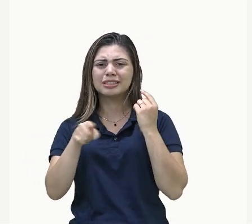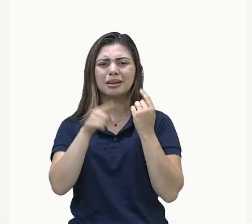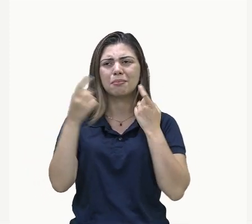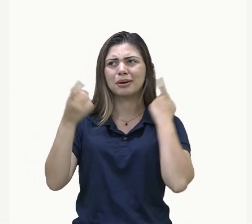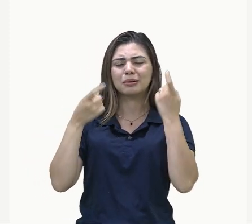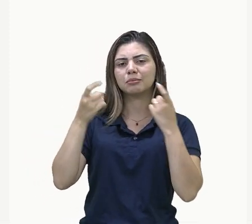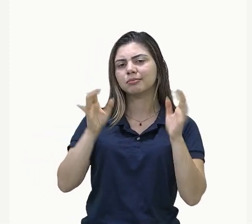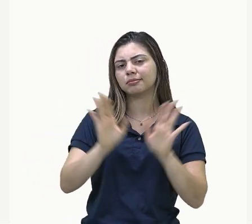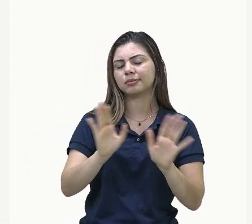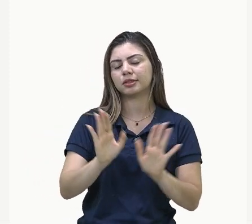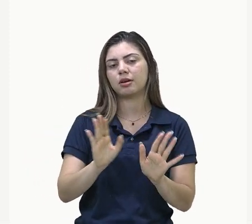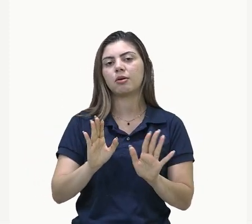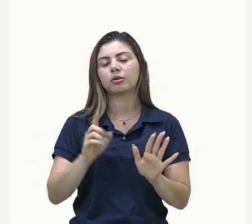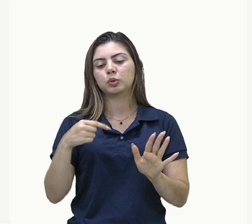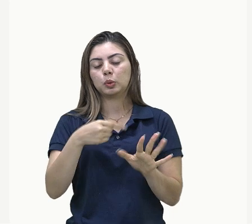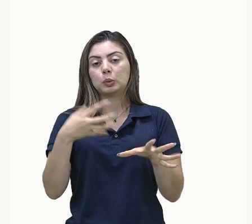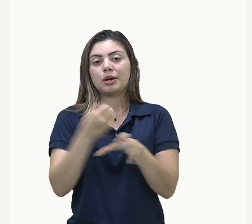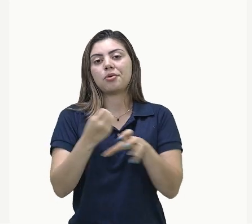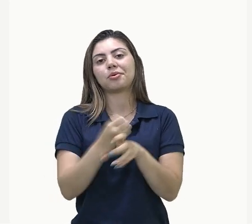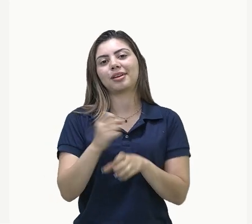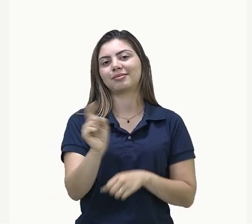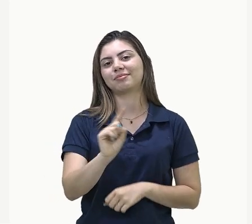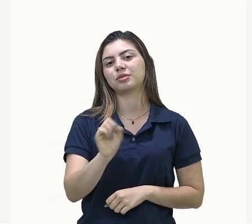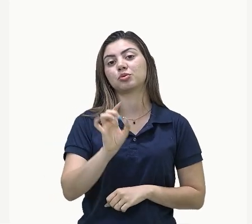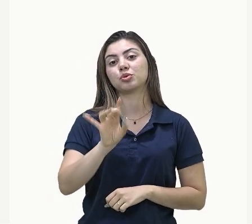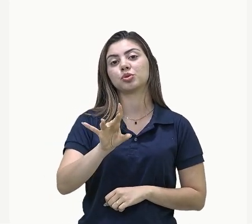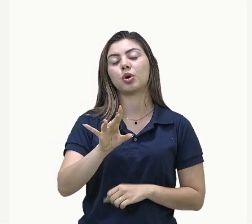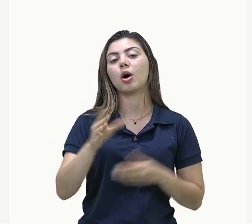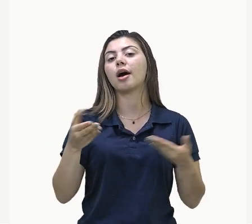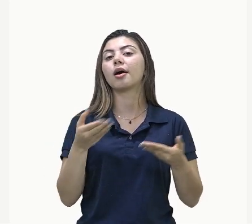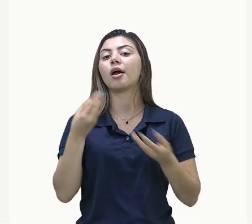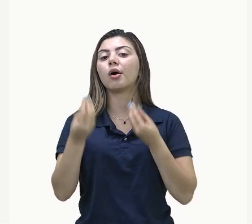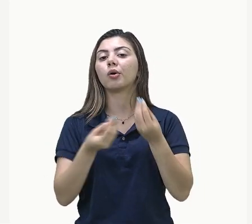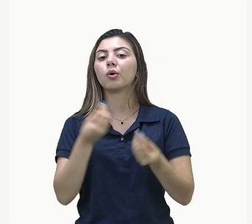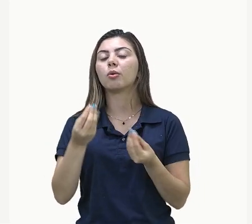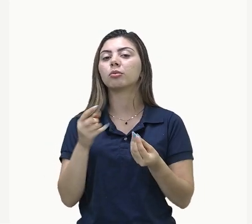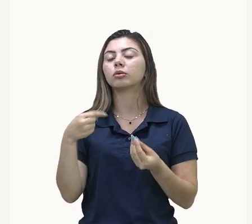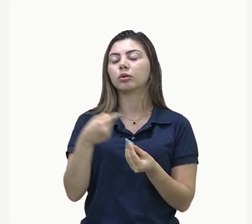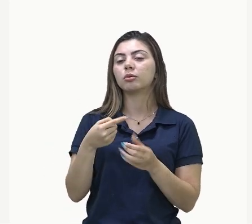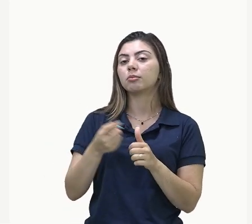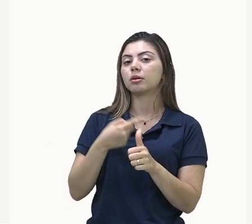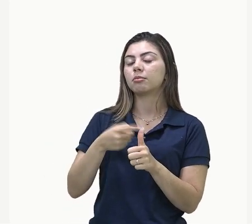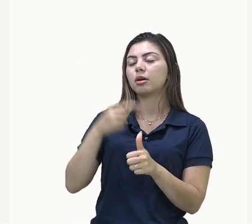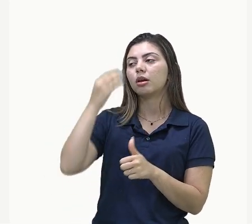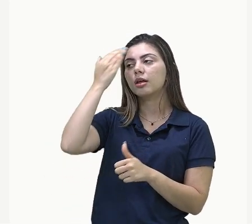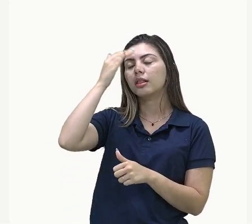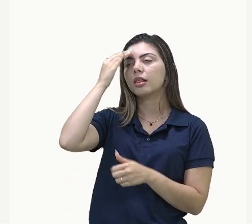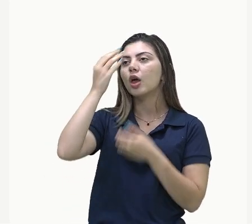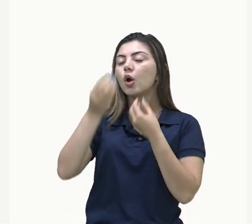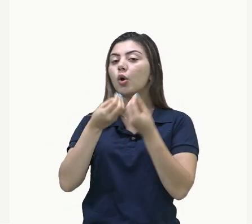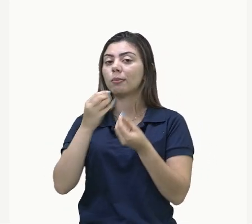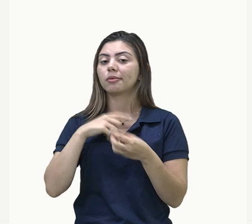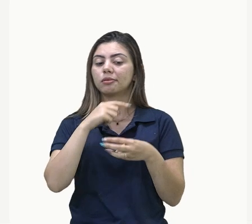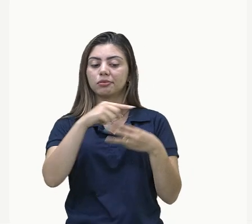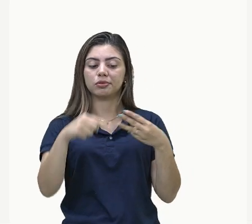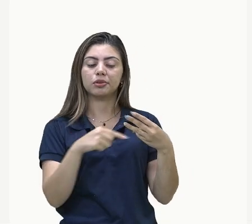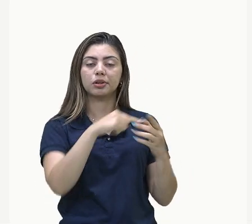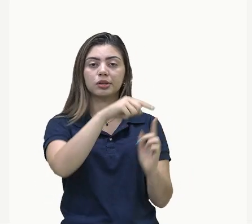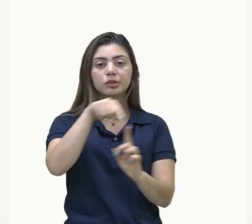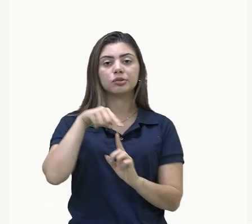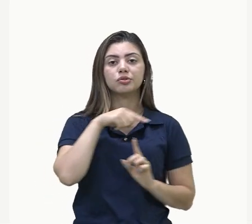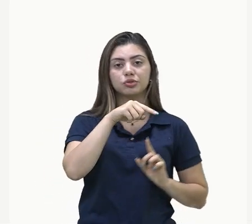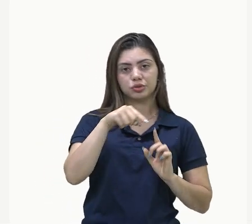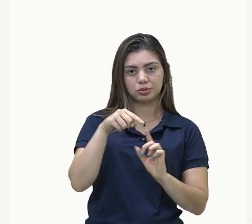vamos fazer cálculo nenhum. Nós vamos apenas entender que existem 3 tipos